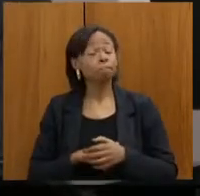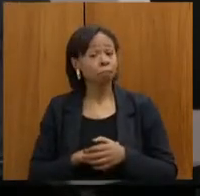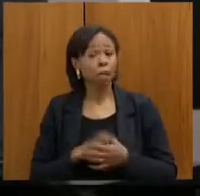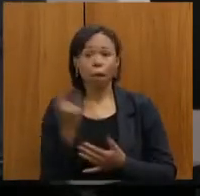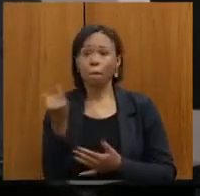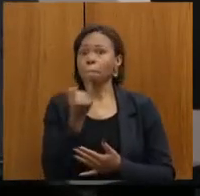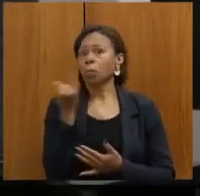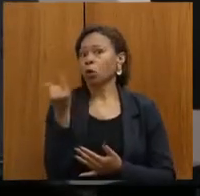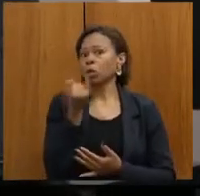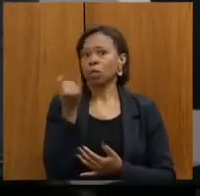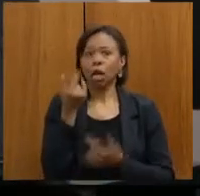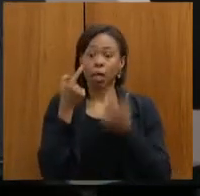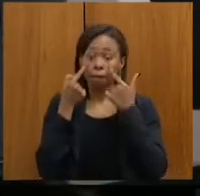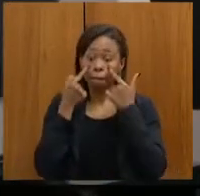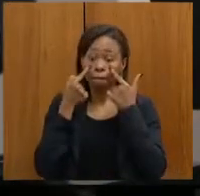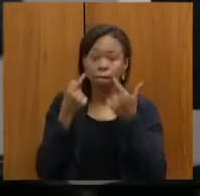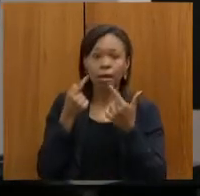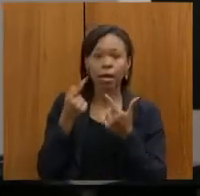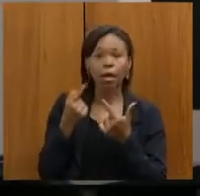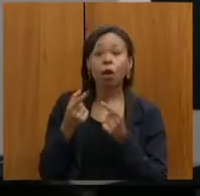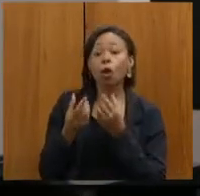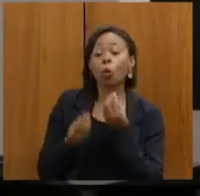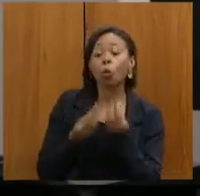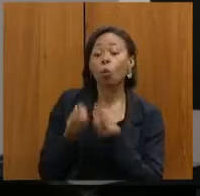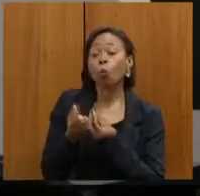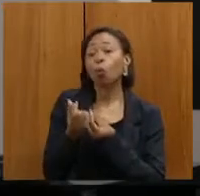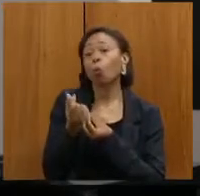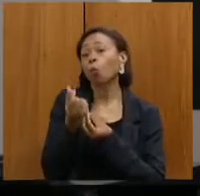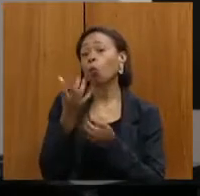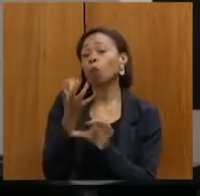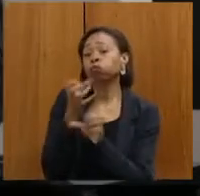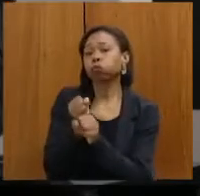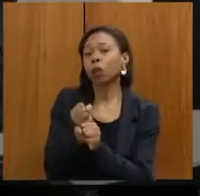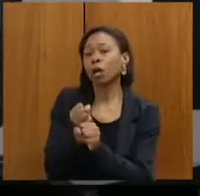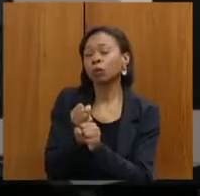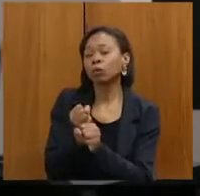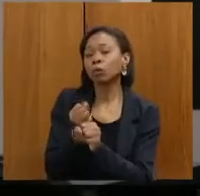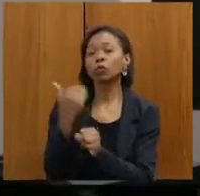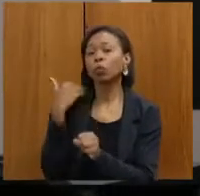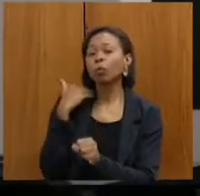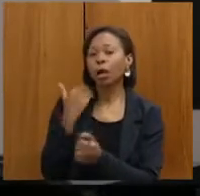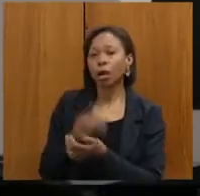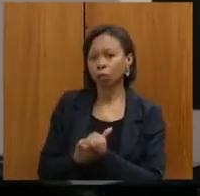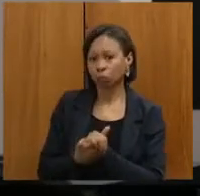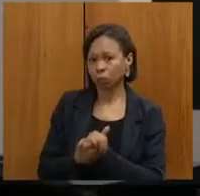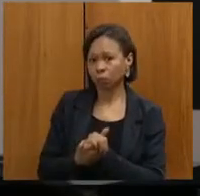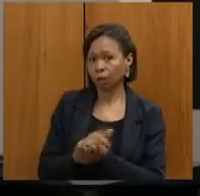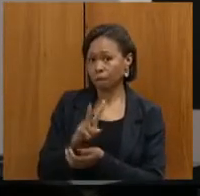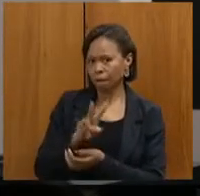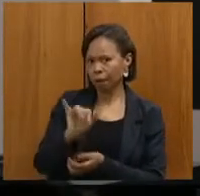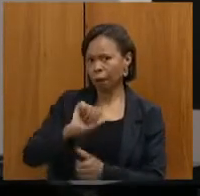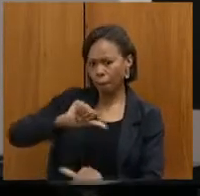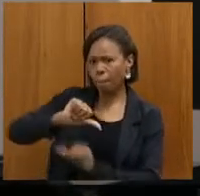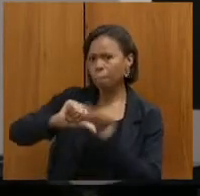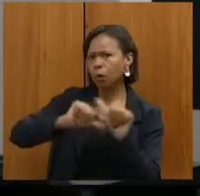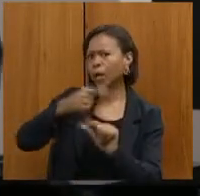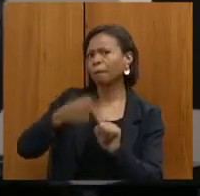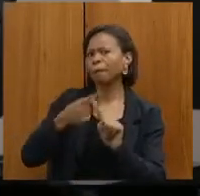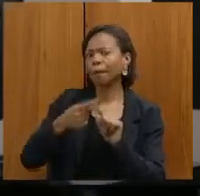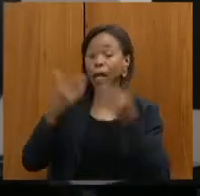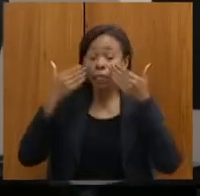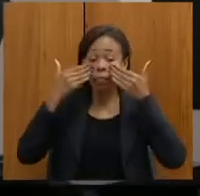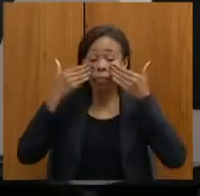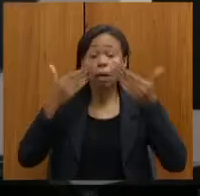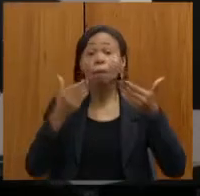importa é o saldo o que vai virar a história desses a este estado é eu saber o